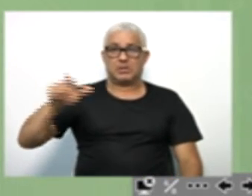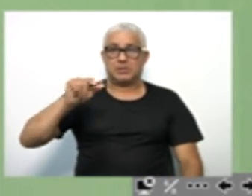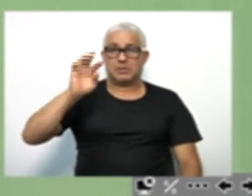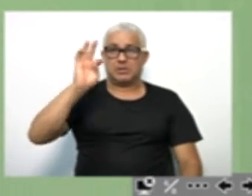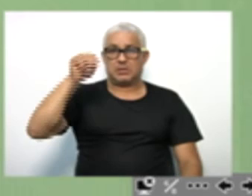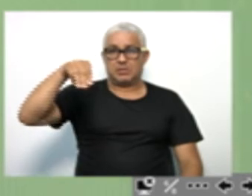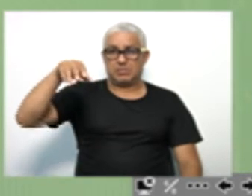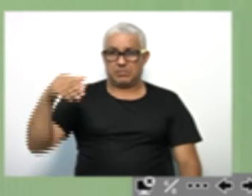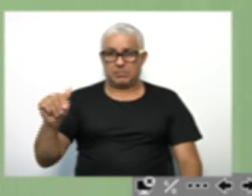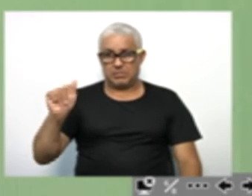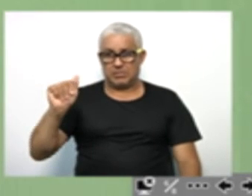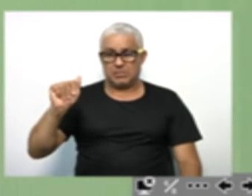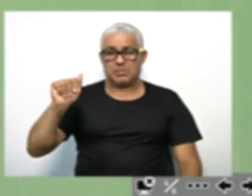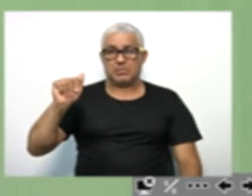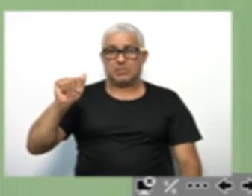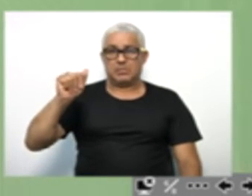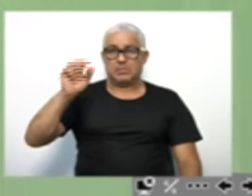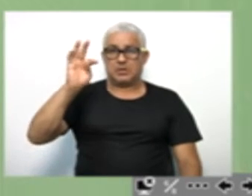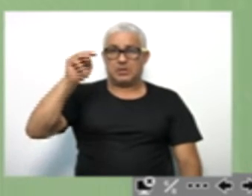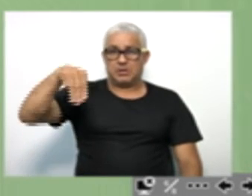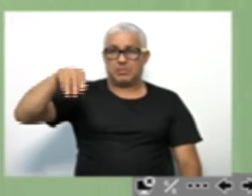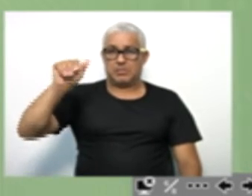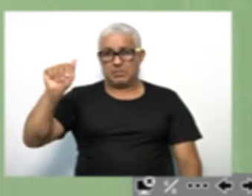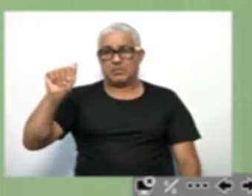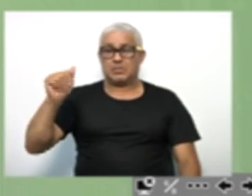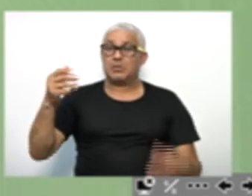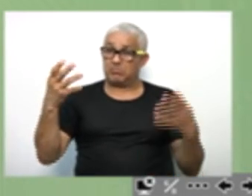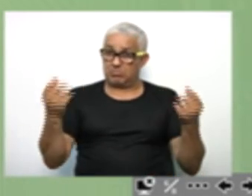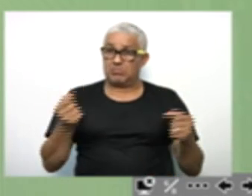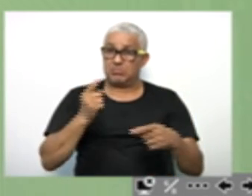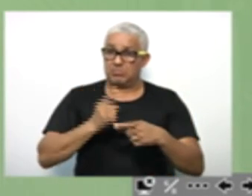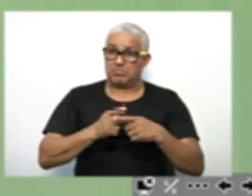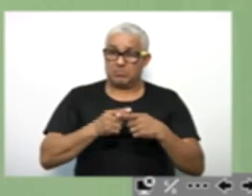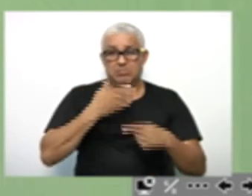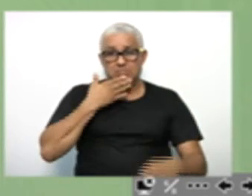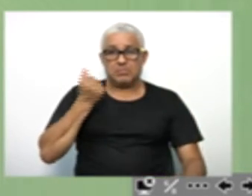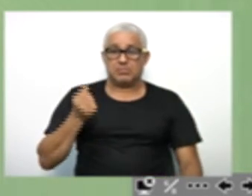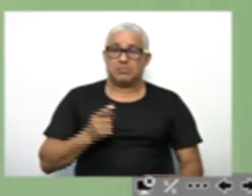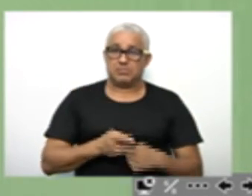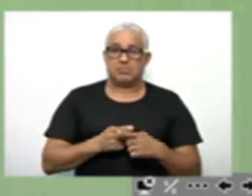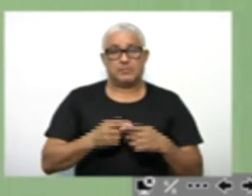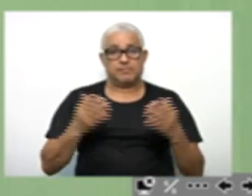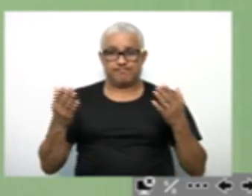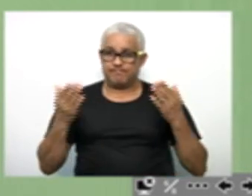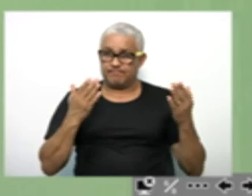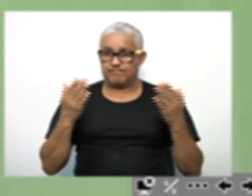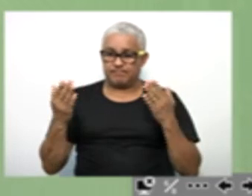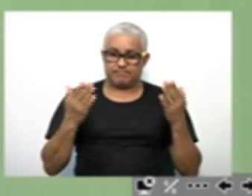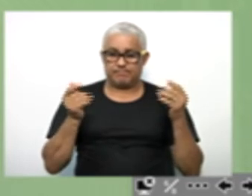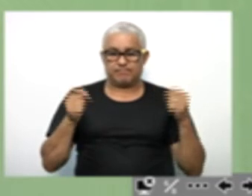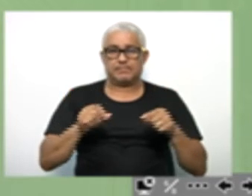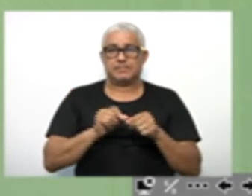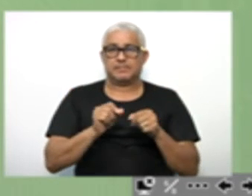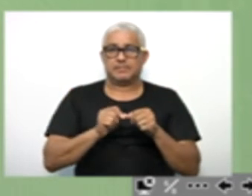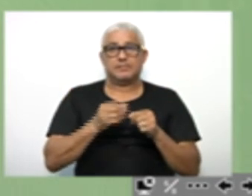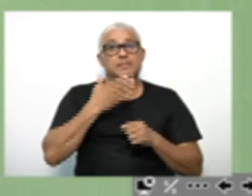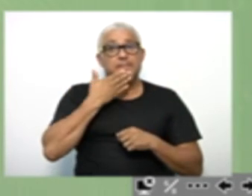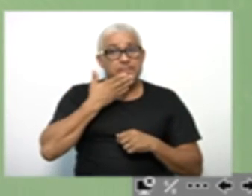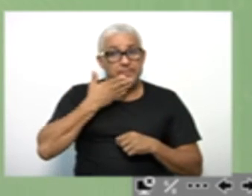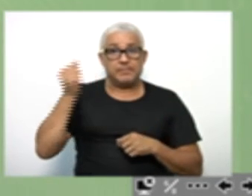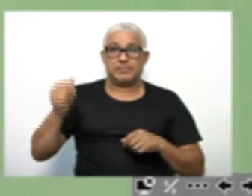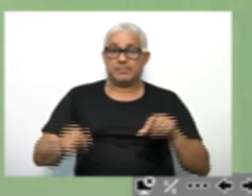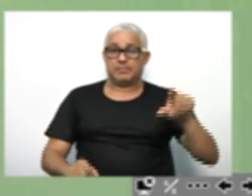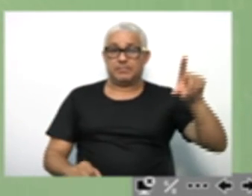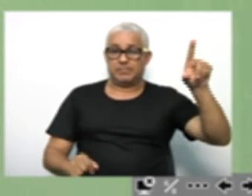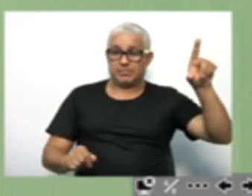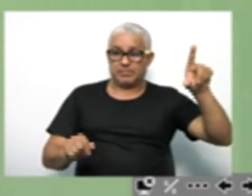Então, são situações, passos que você leva em consideração para fazer a melhor tomada